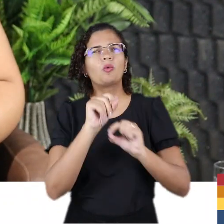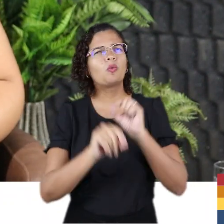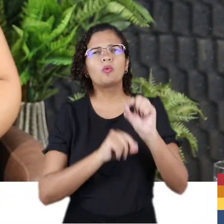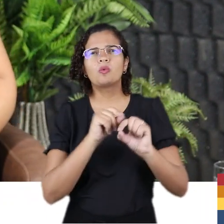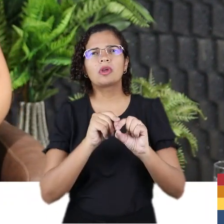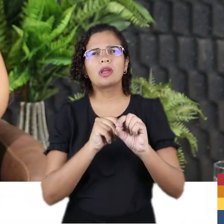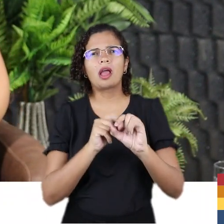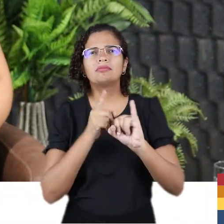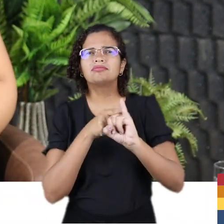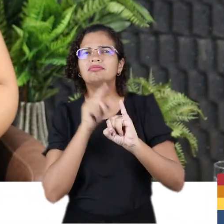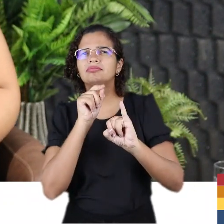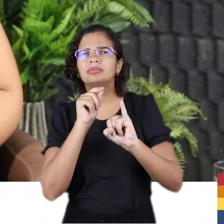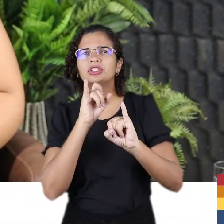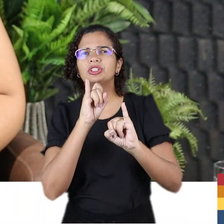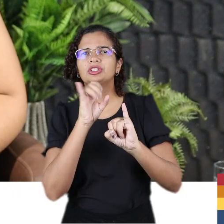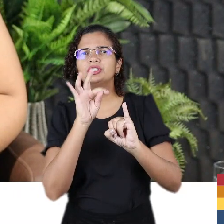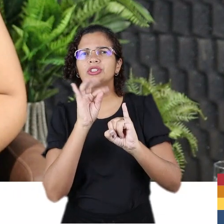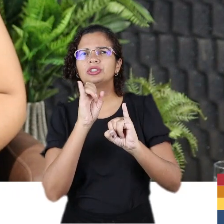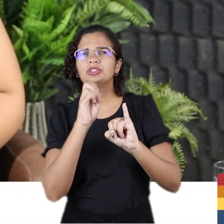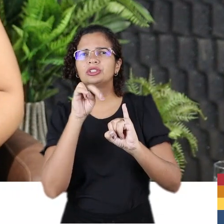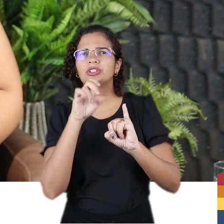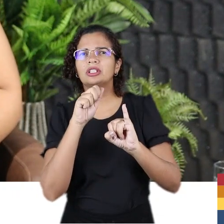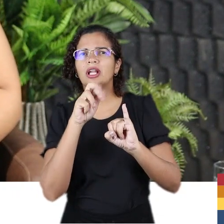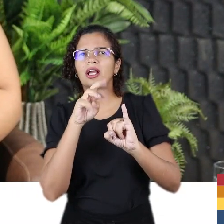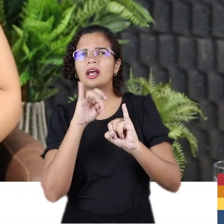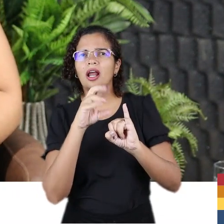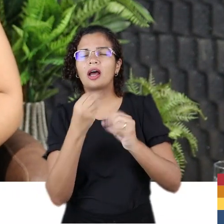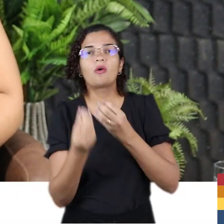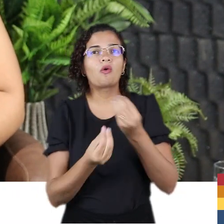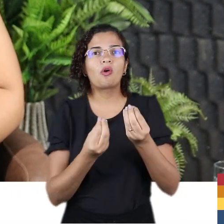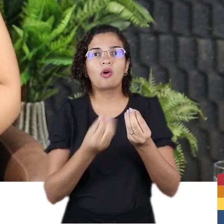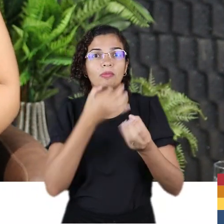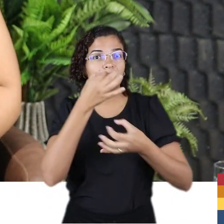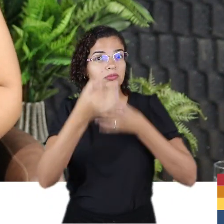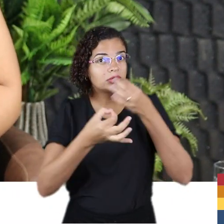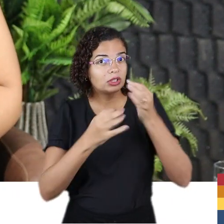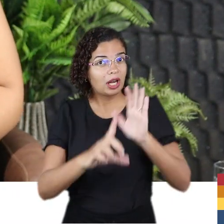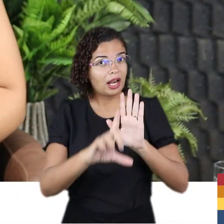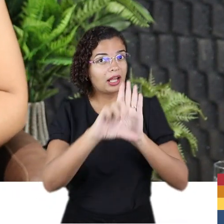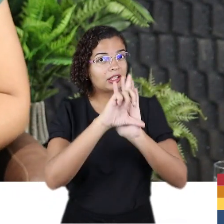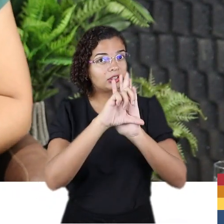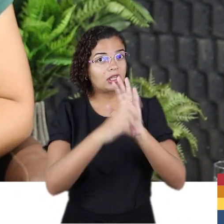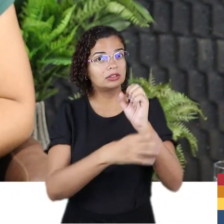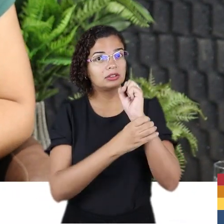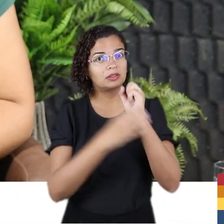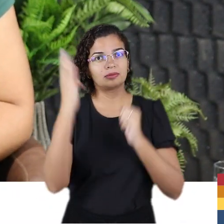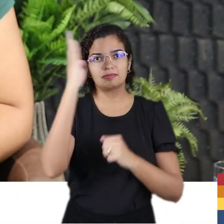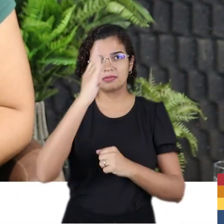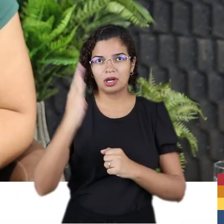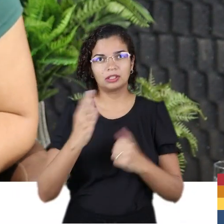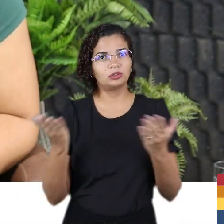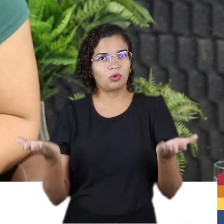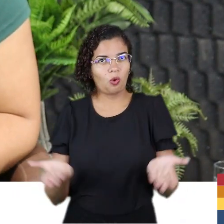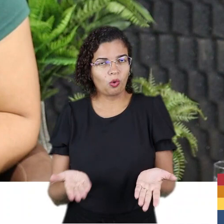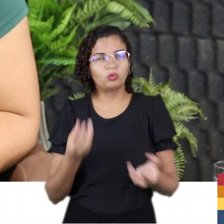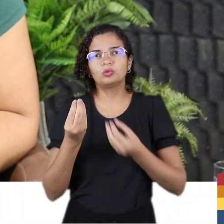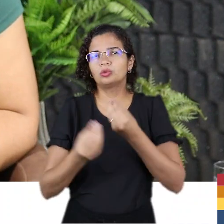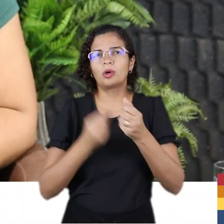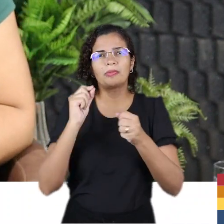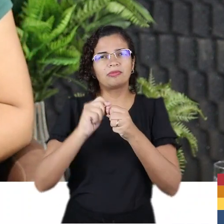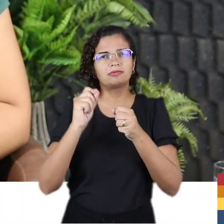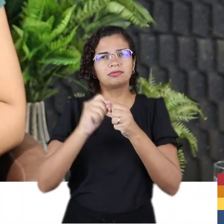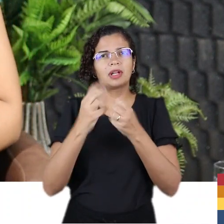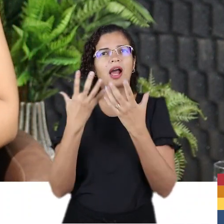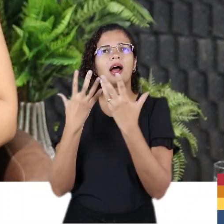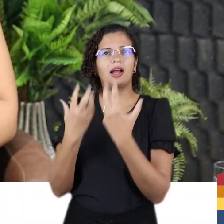concepção a partir desta legislação atual do Brasil e como ela foi concebida pela rede estadual de ensino,